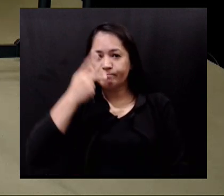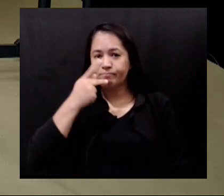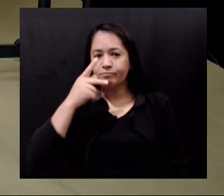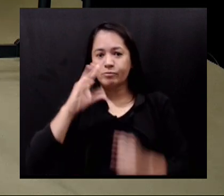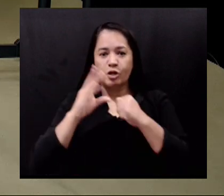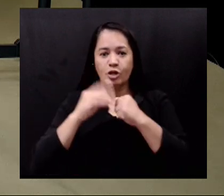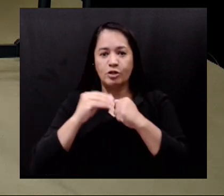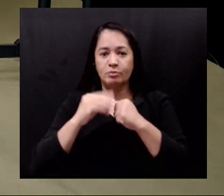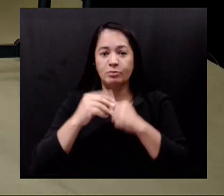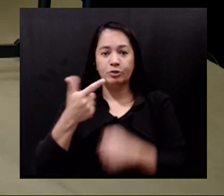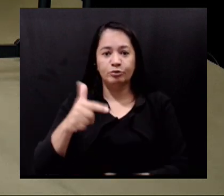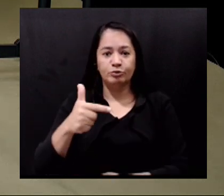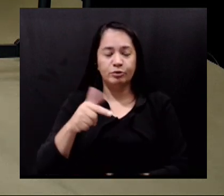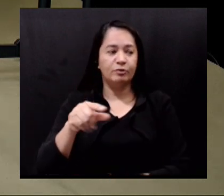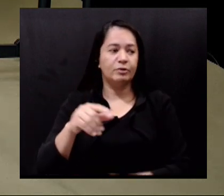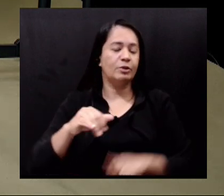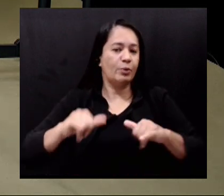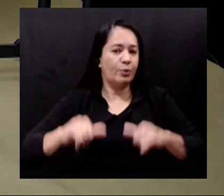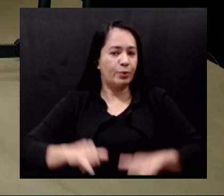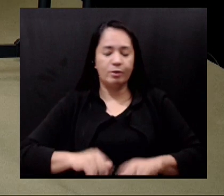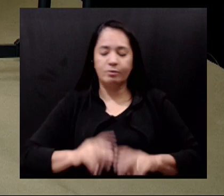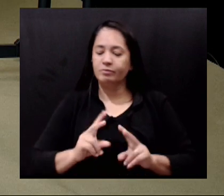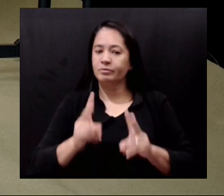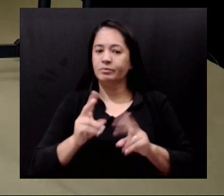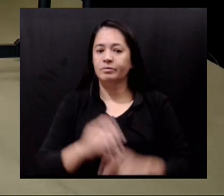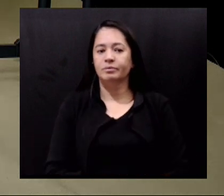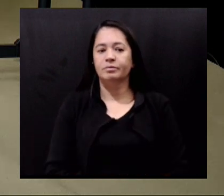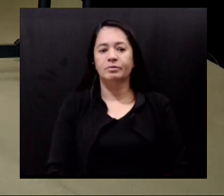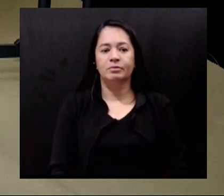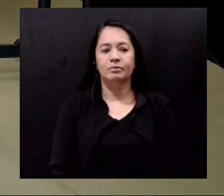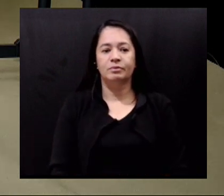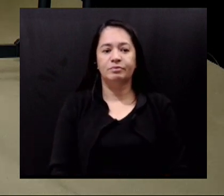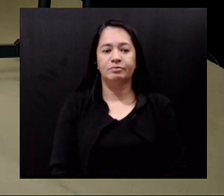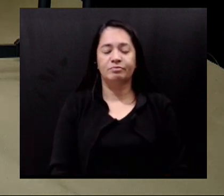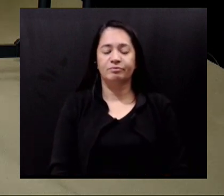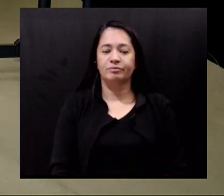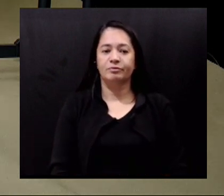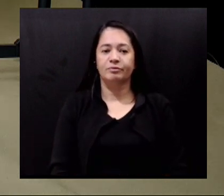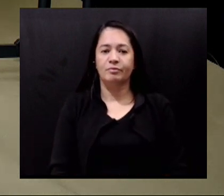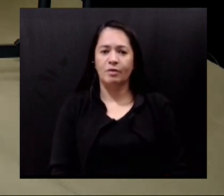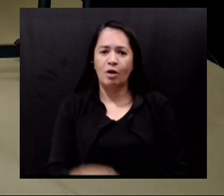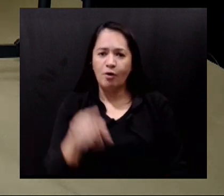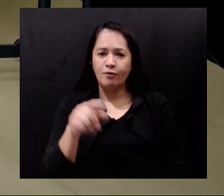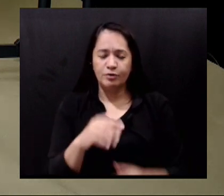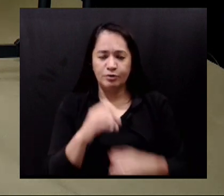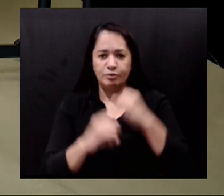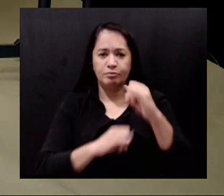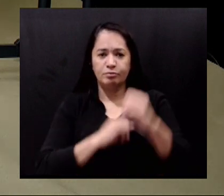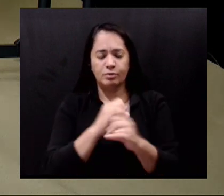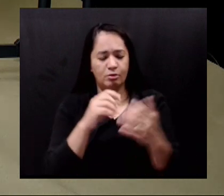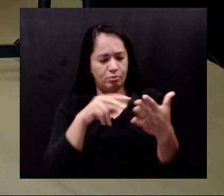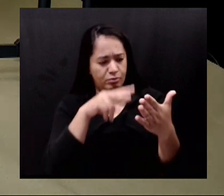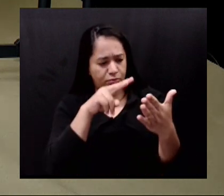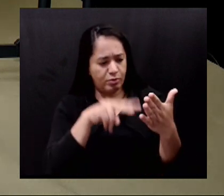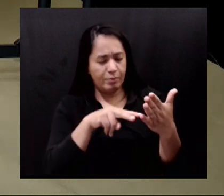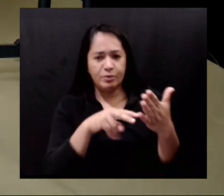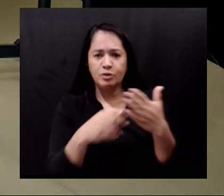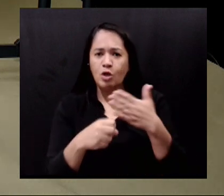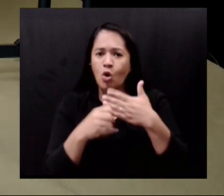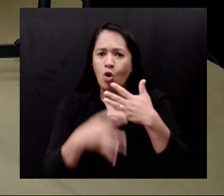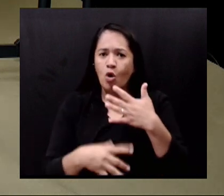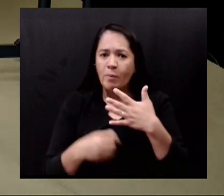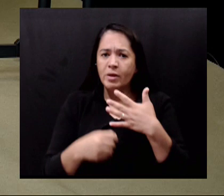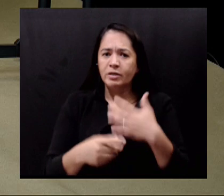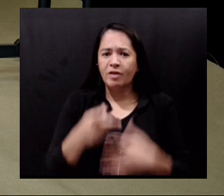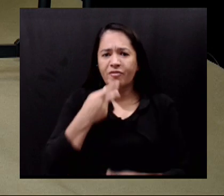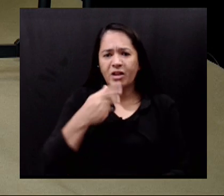né. Sim. Não é legal você olhar ali alguém falando de você, algo que às vezes nem é verdade, e aí